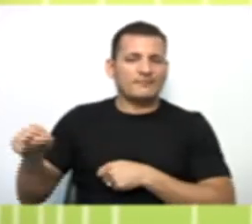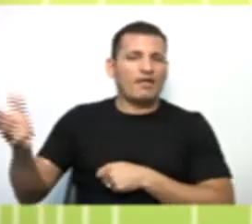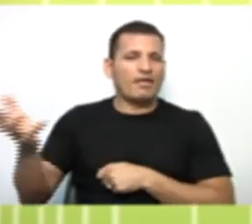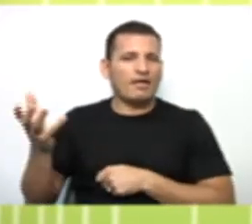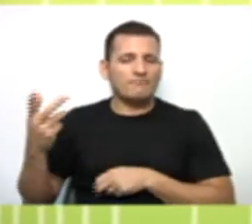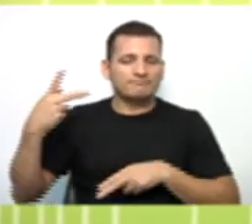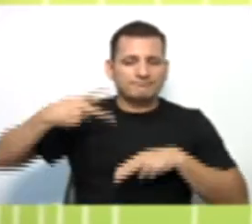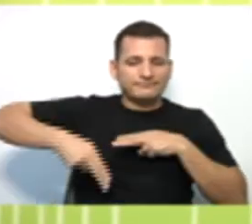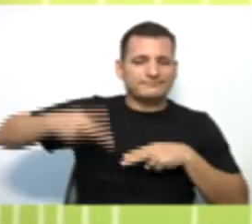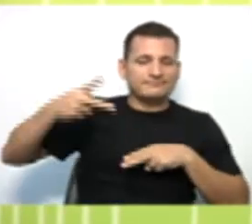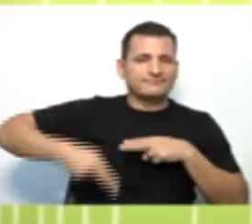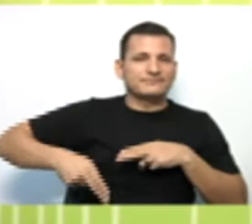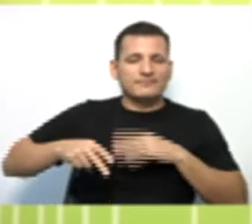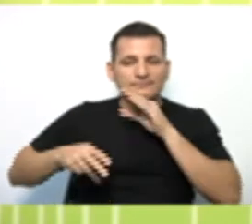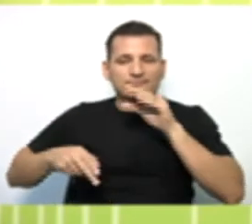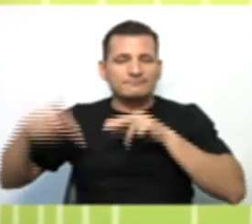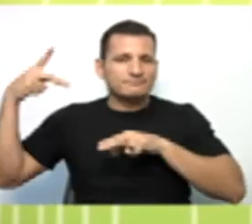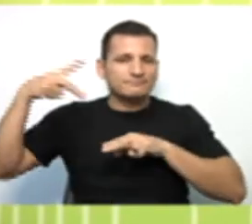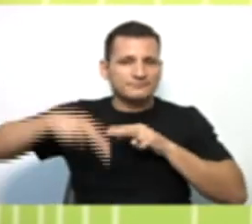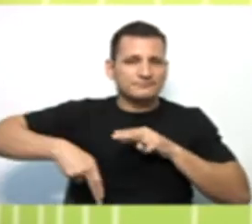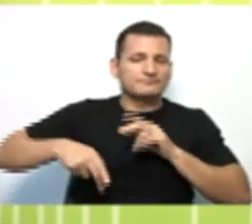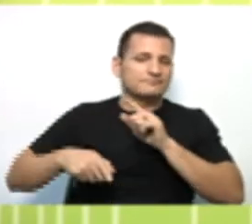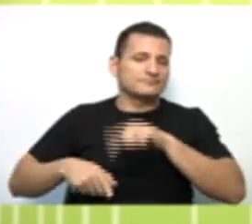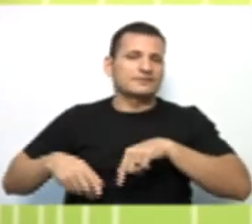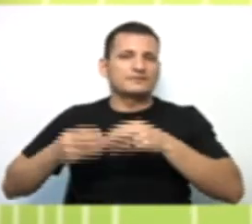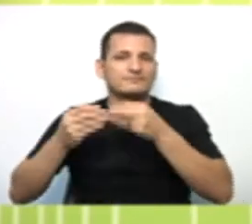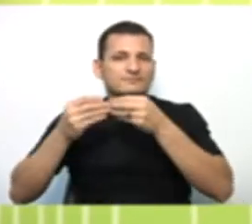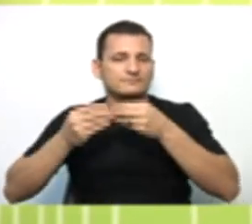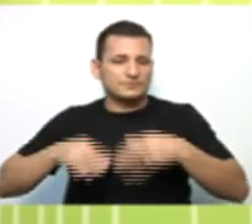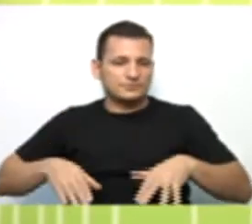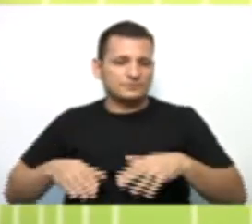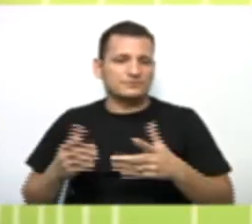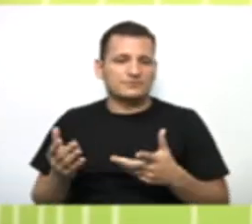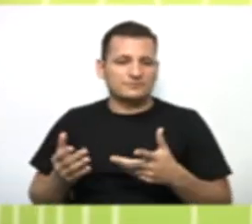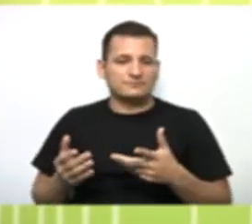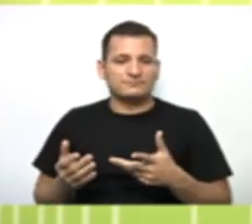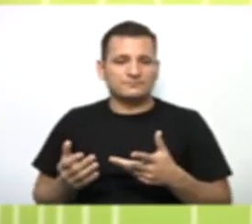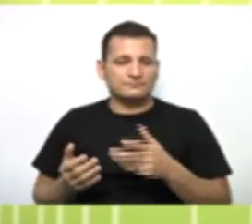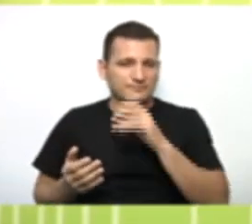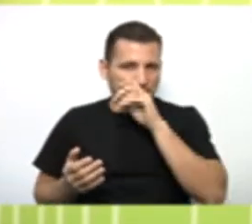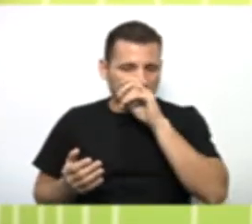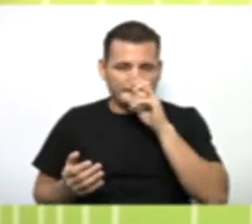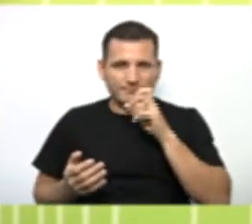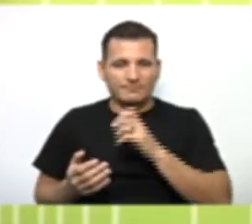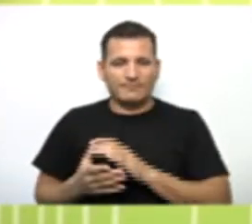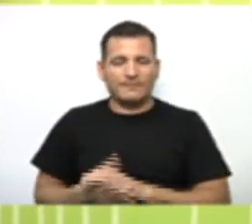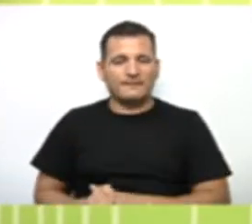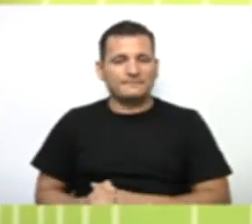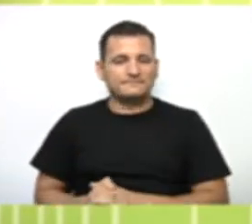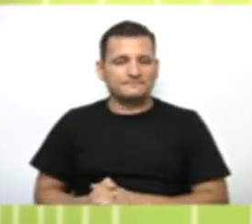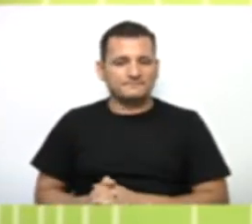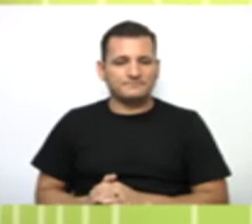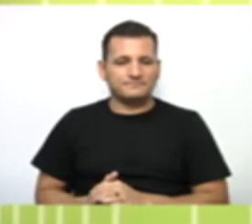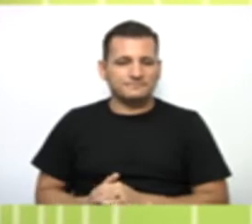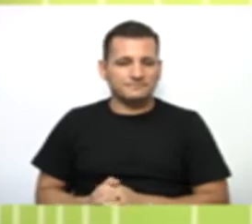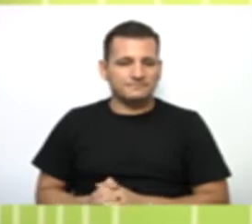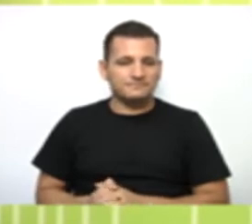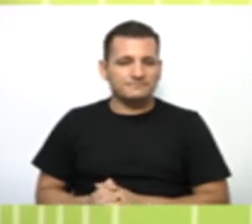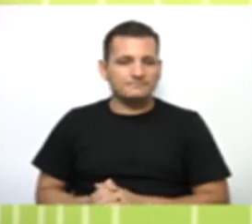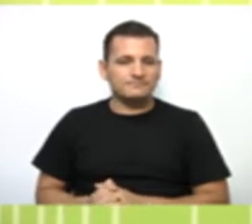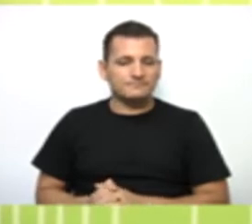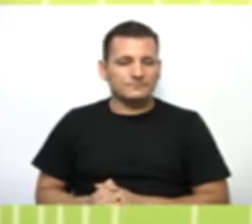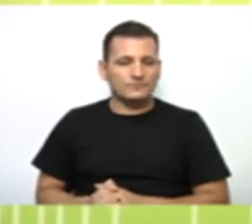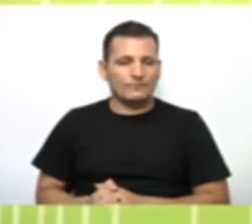falar. E isso pode ser prejudicial. Na verdade, isso é prejudicial para quem age dessa forma, beleza? Então,